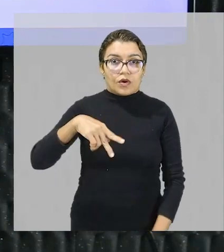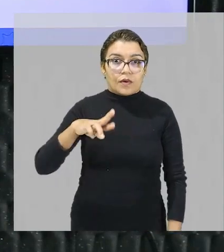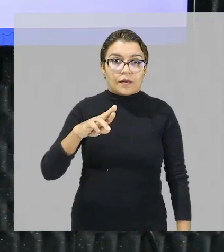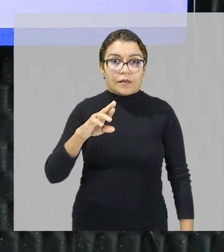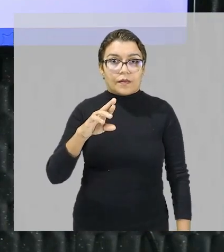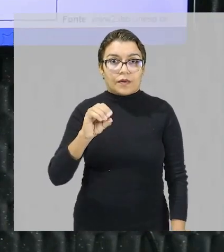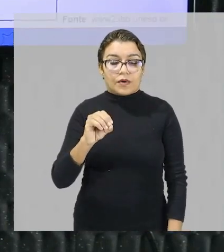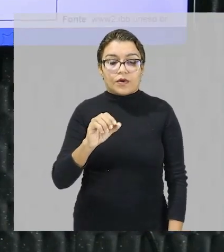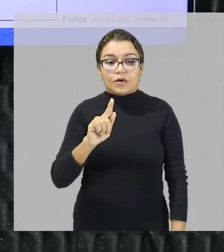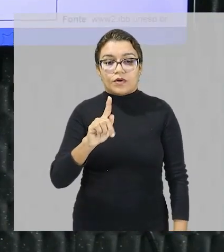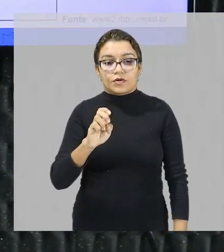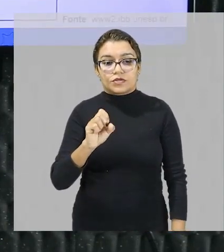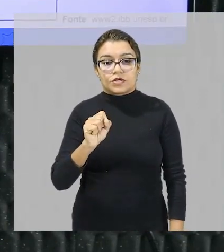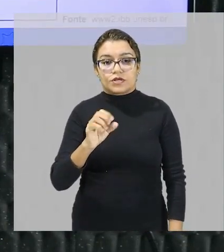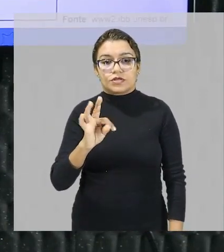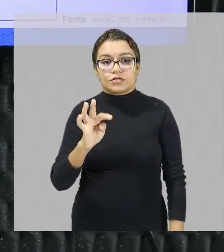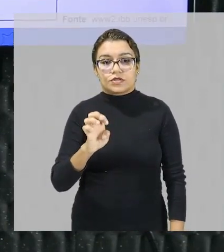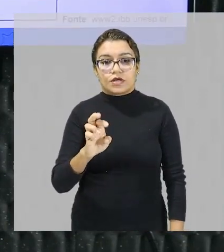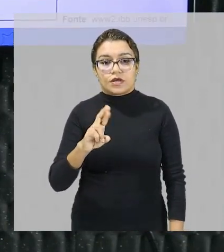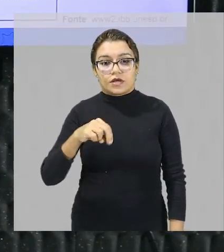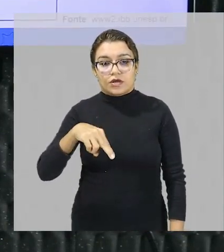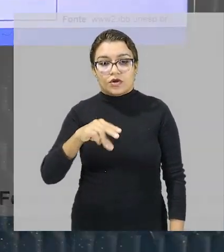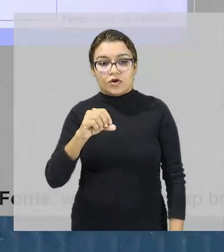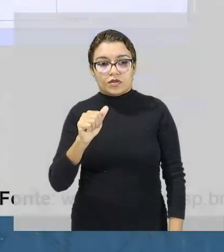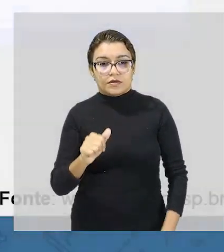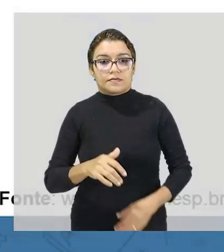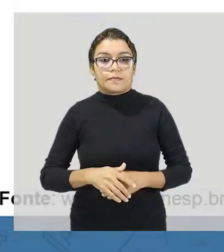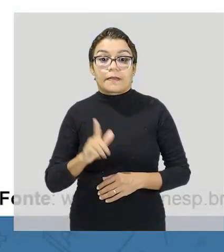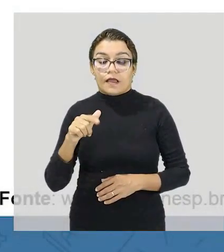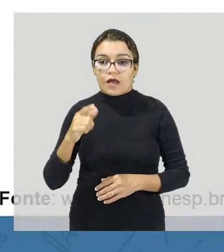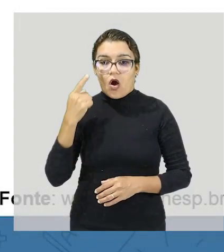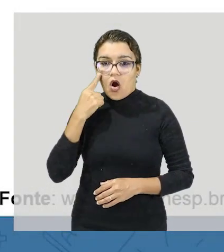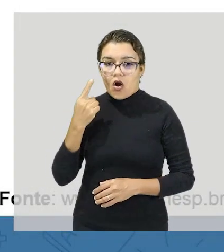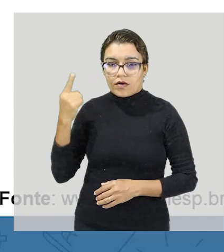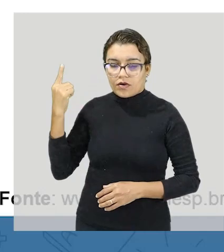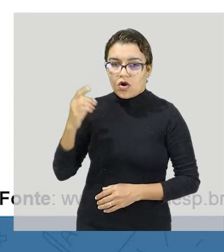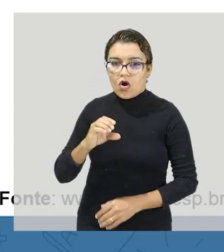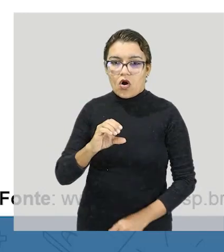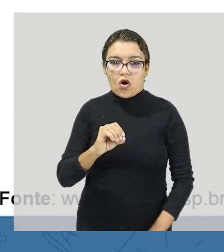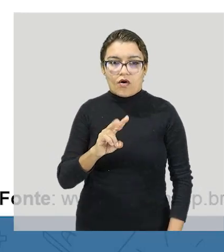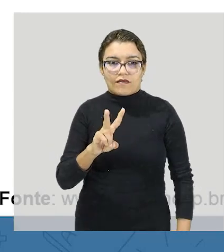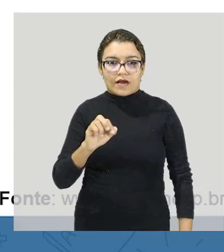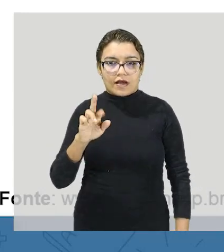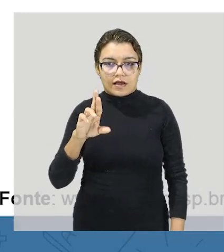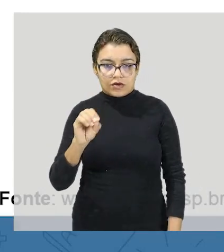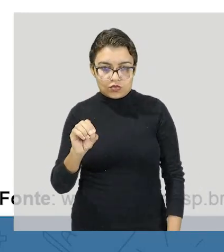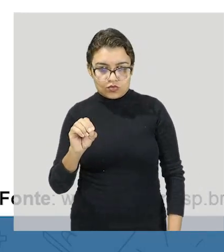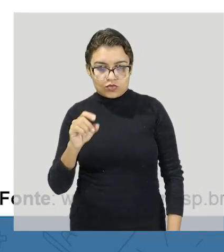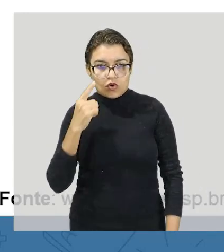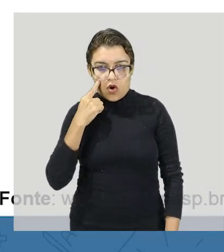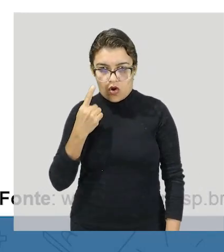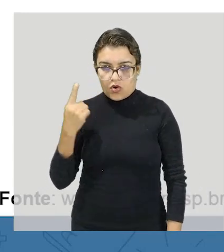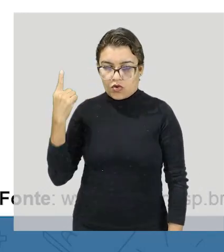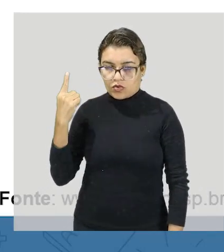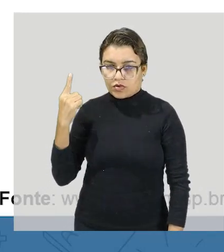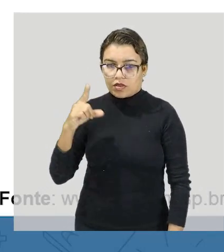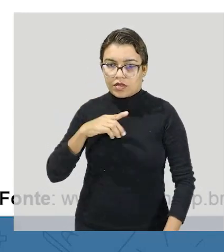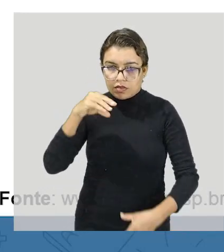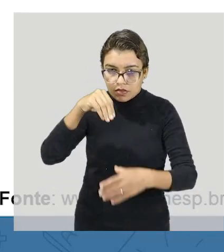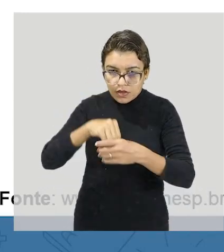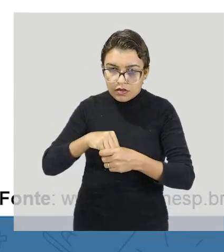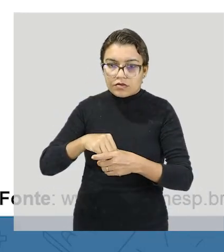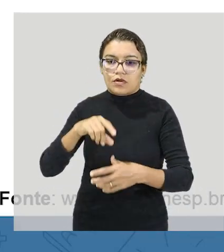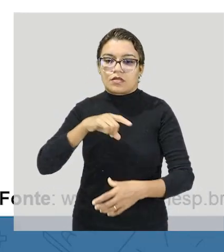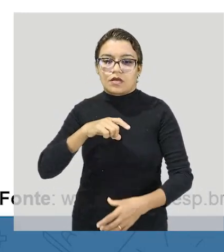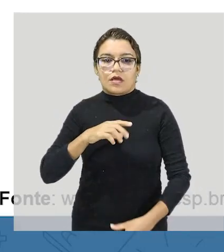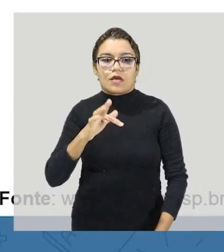progesterona, tá? Então tá aqui, ó, esse é o ovário, nós temos dentro do ovário o folículo, tá?